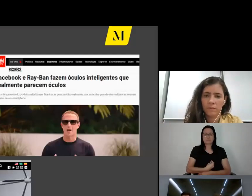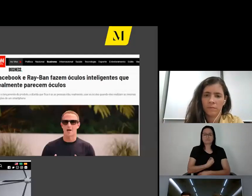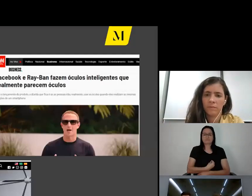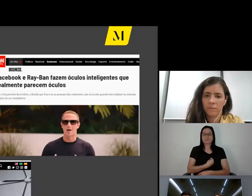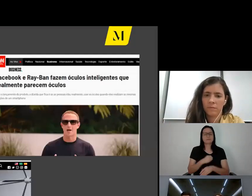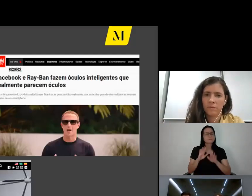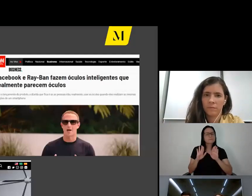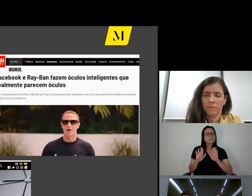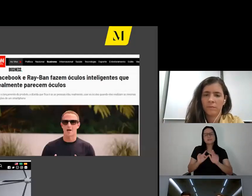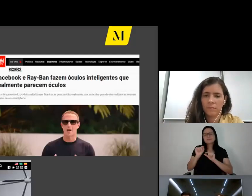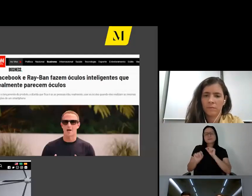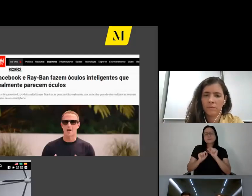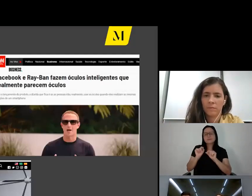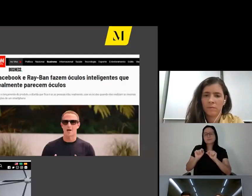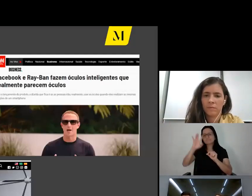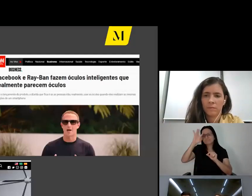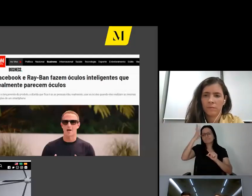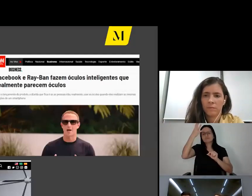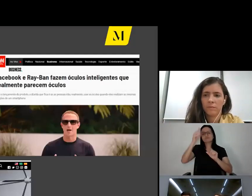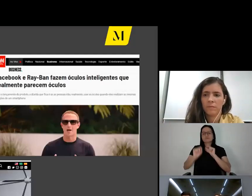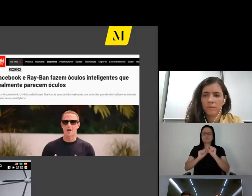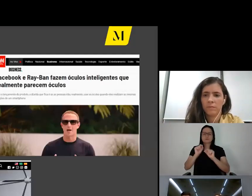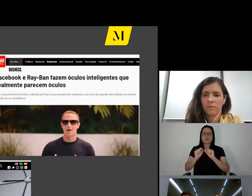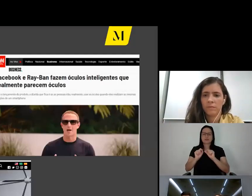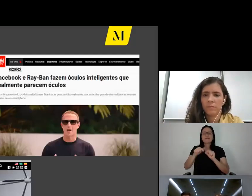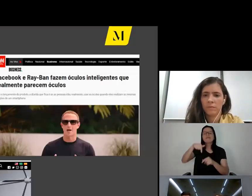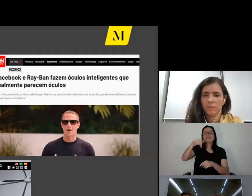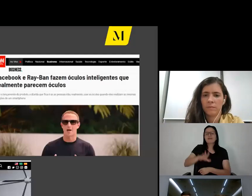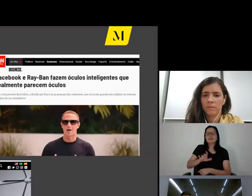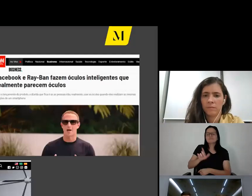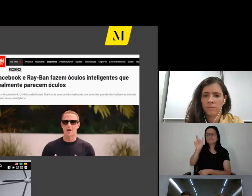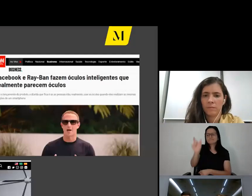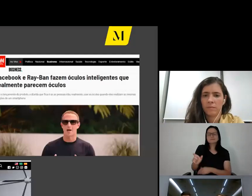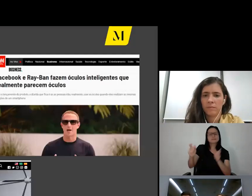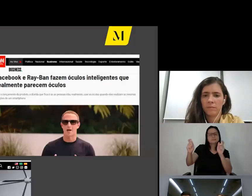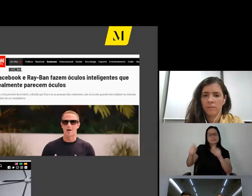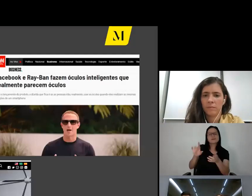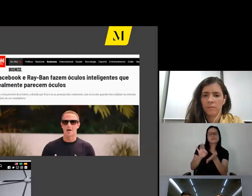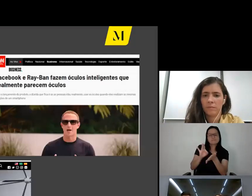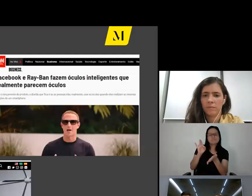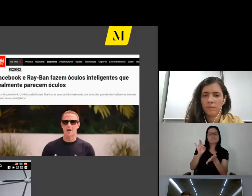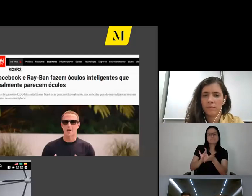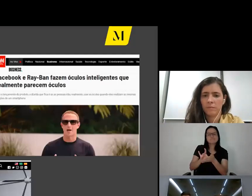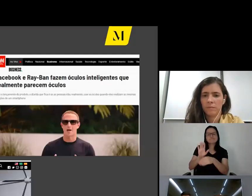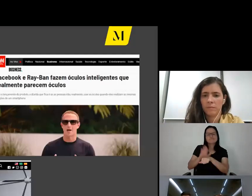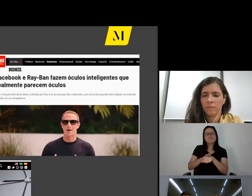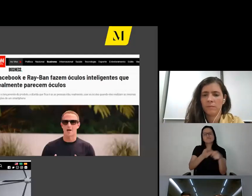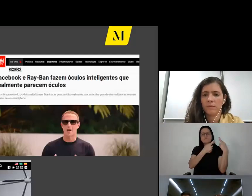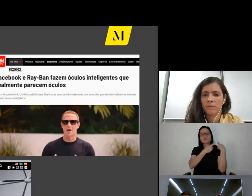essas decisões? E outra, quem será de fato responsabilizado por elas? Se a gente tiver, por